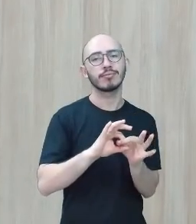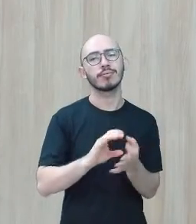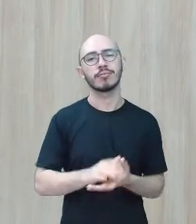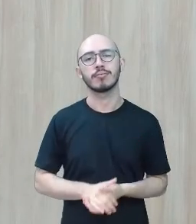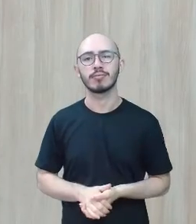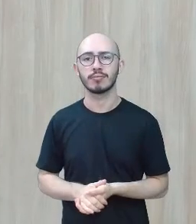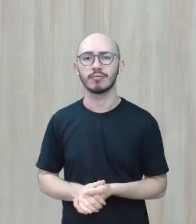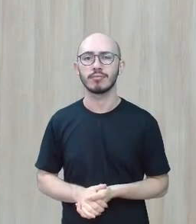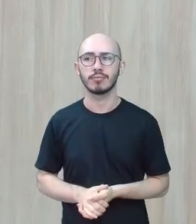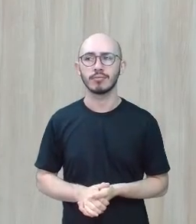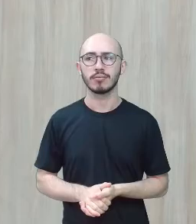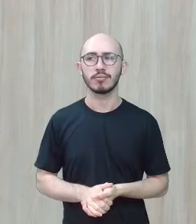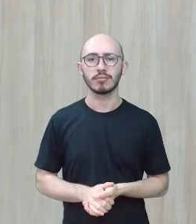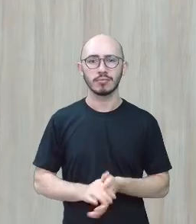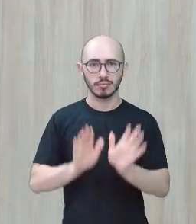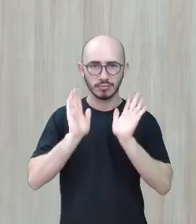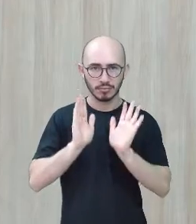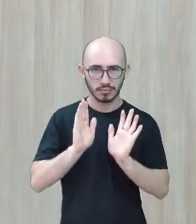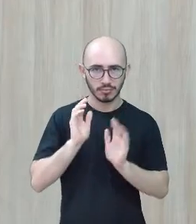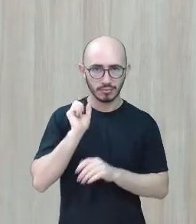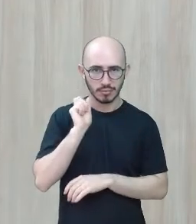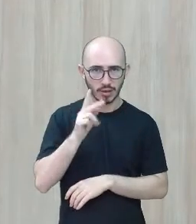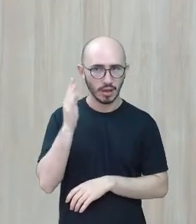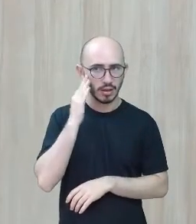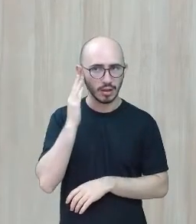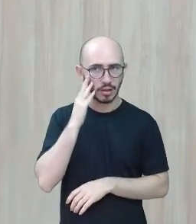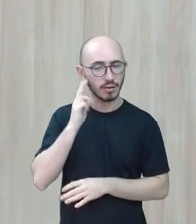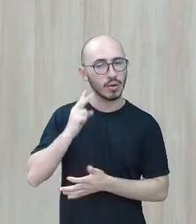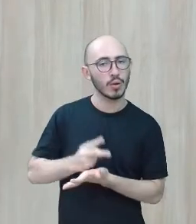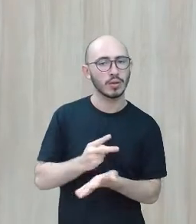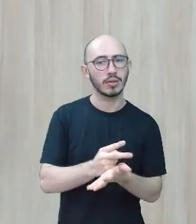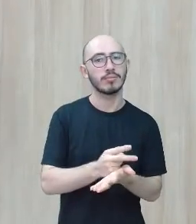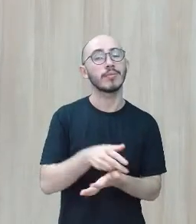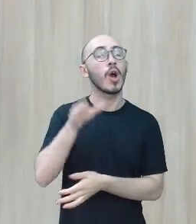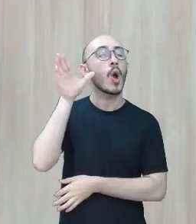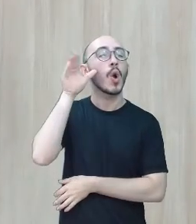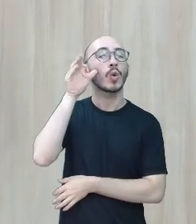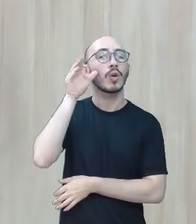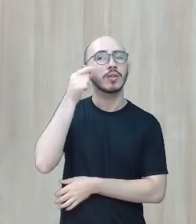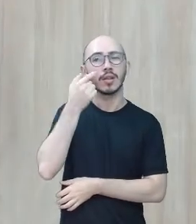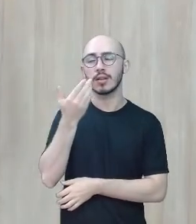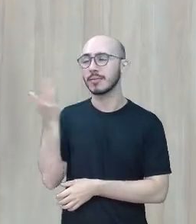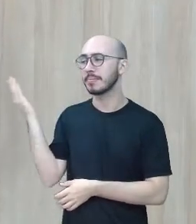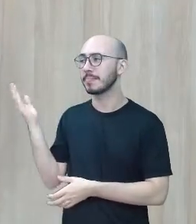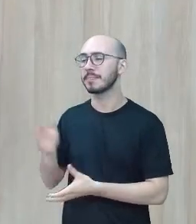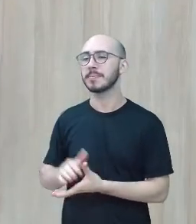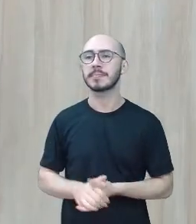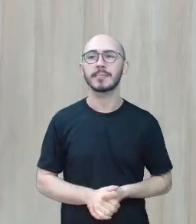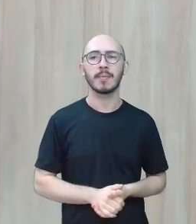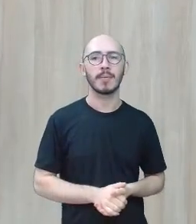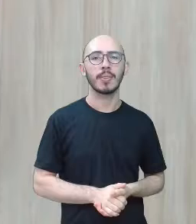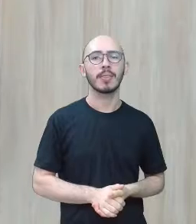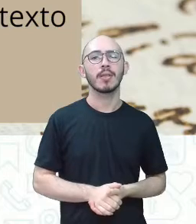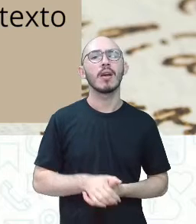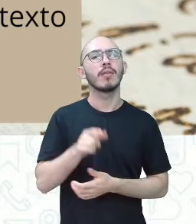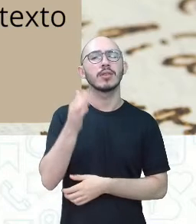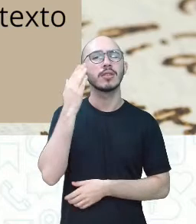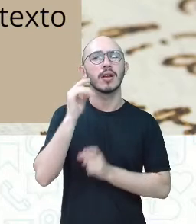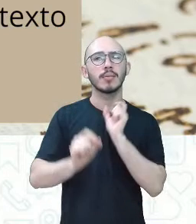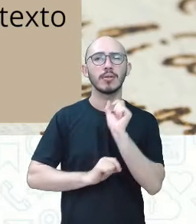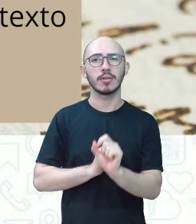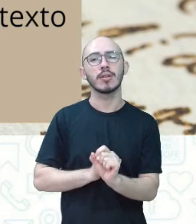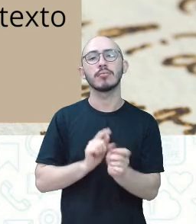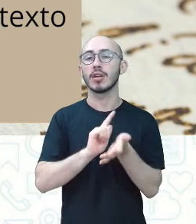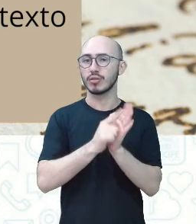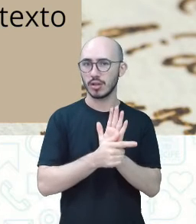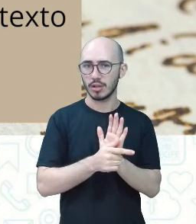momentos. Tudo certinho? Vamos continuar. Uma curiosidade, você sabia que a biografia, enquanto